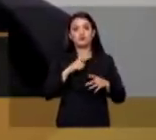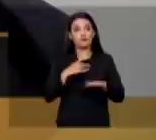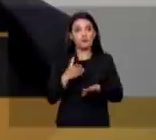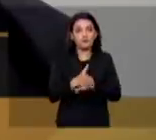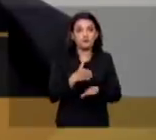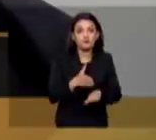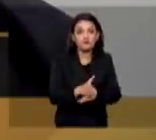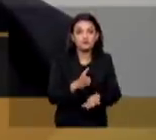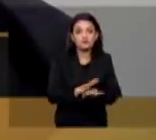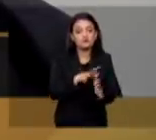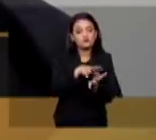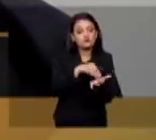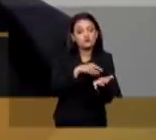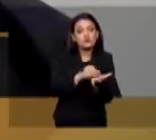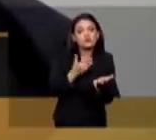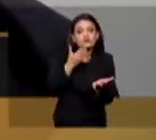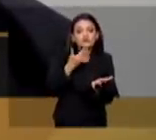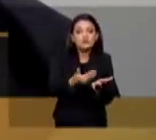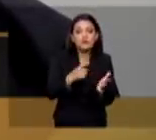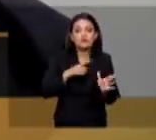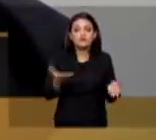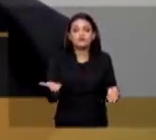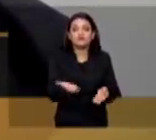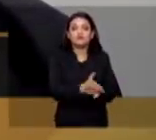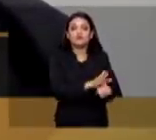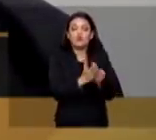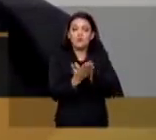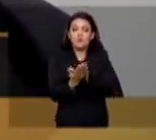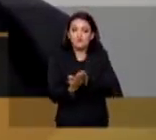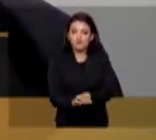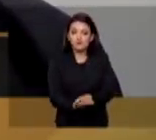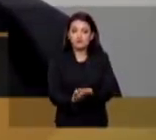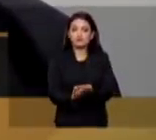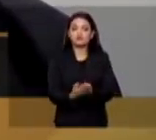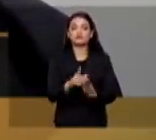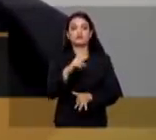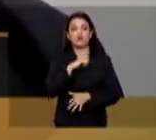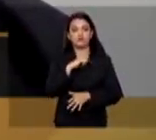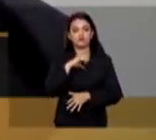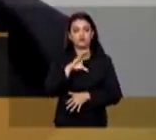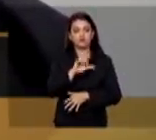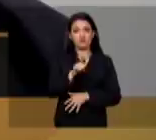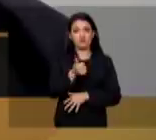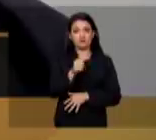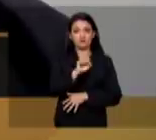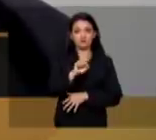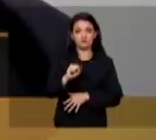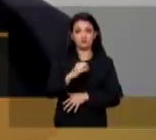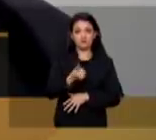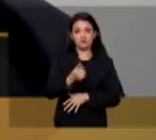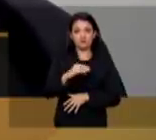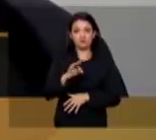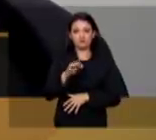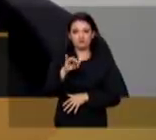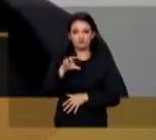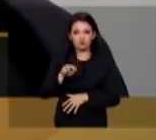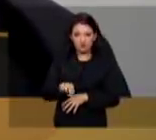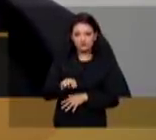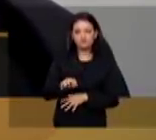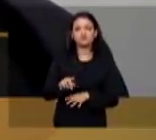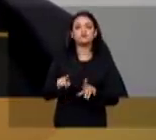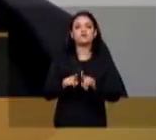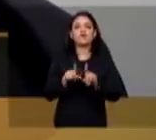às cópias integrais dos autos da Class Action, Non-Prosecution Agreement, Cease and Desist